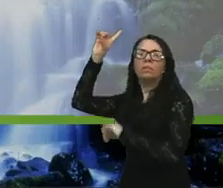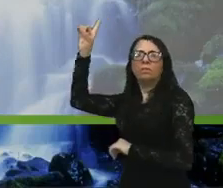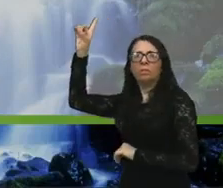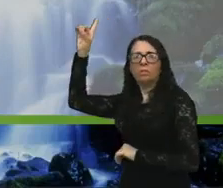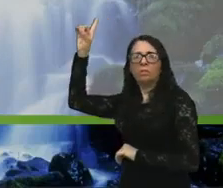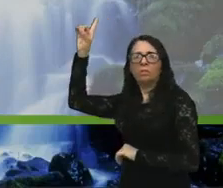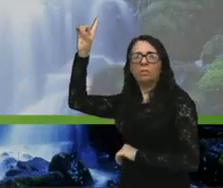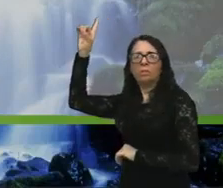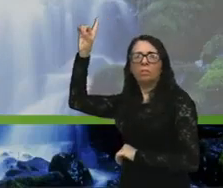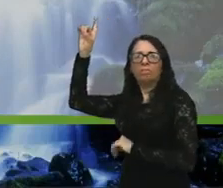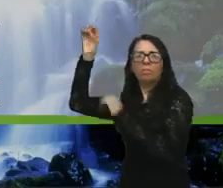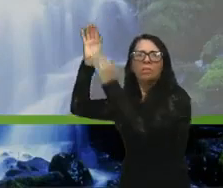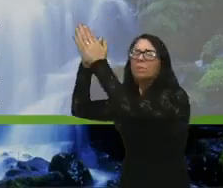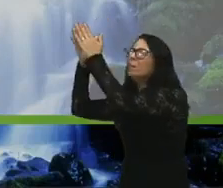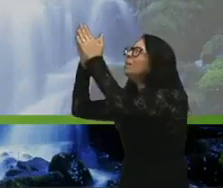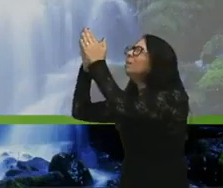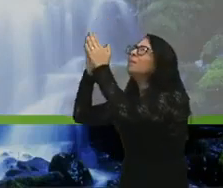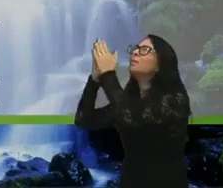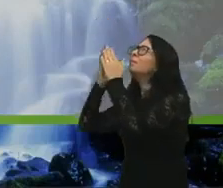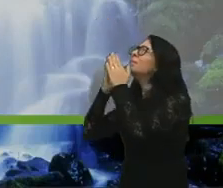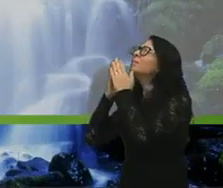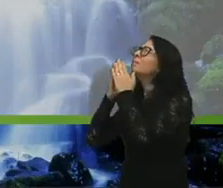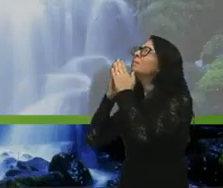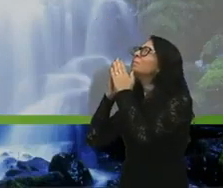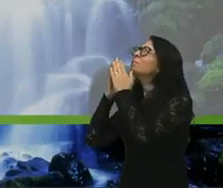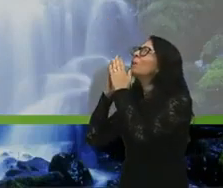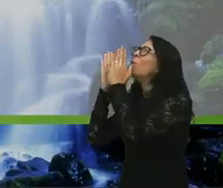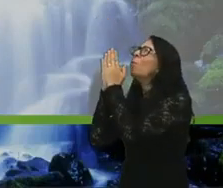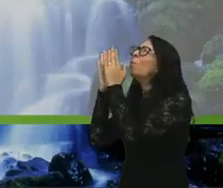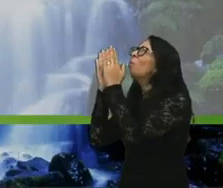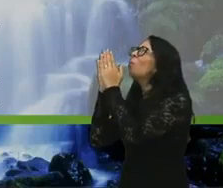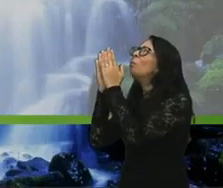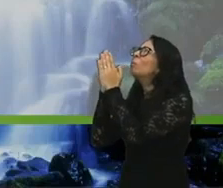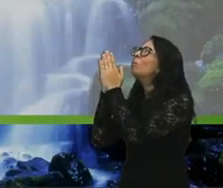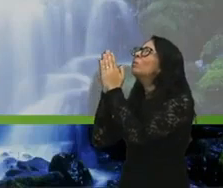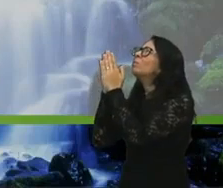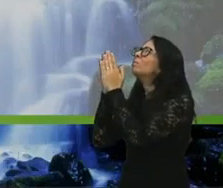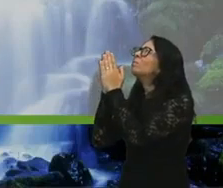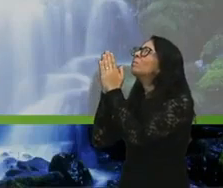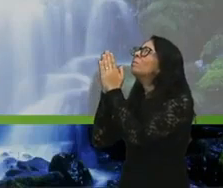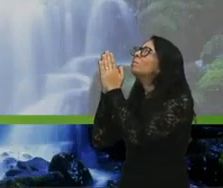Santo transforme o seu caráter,